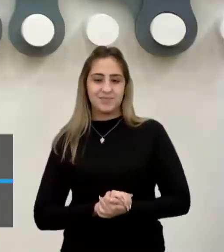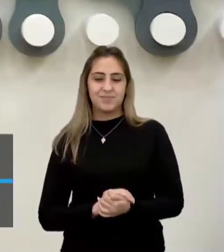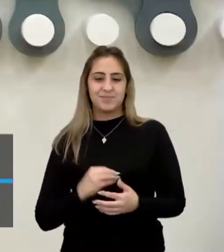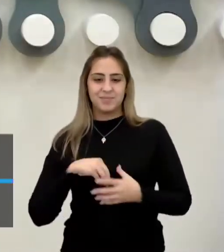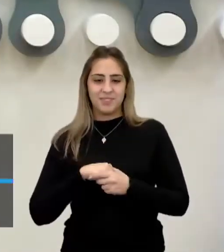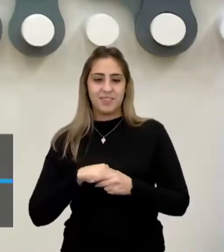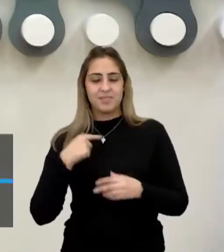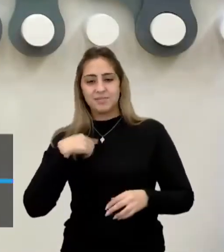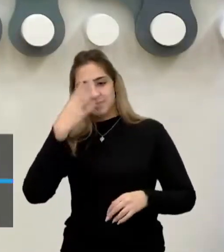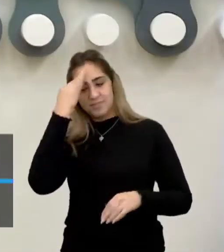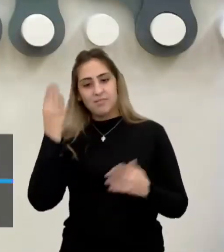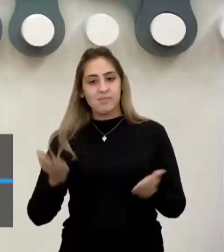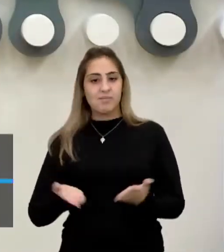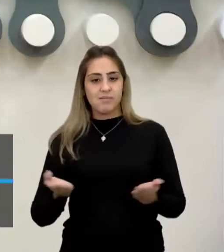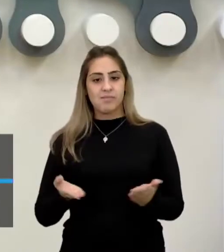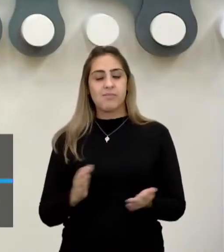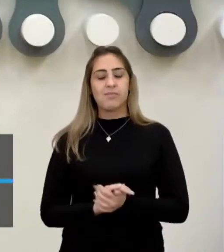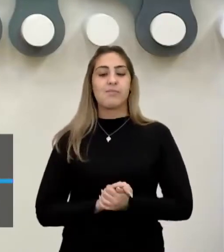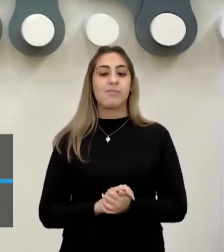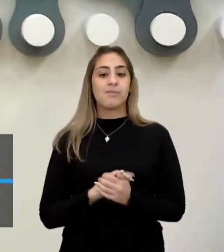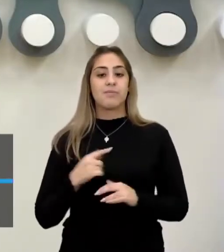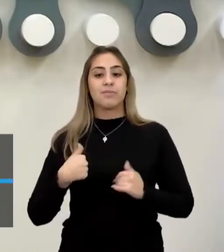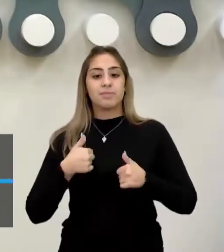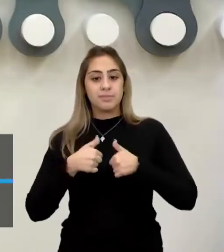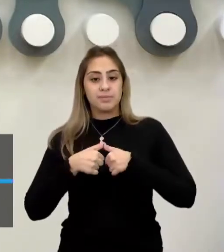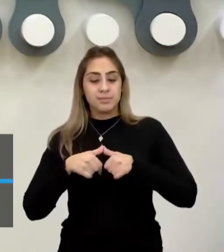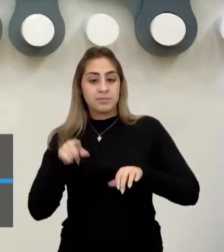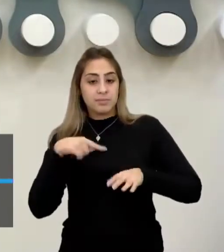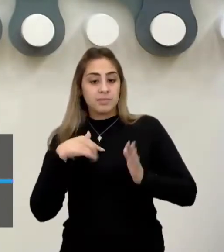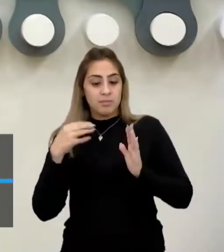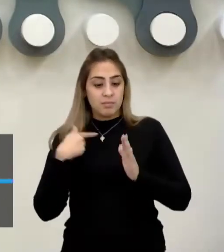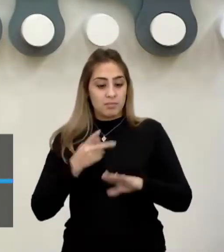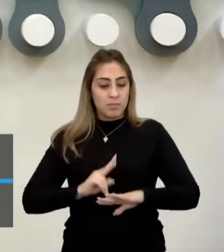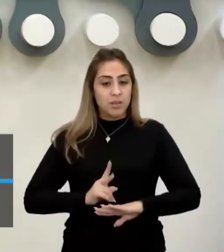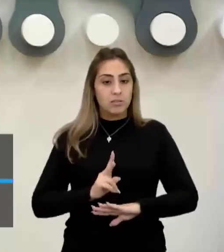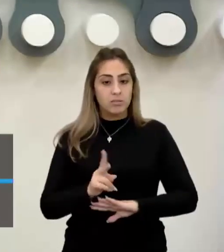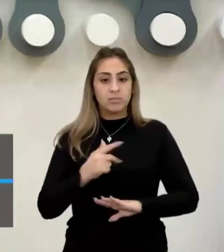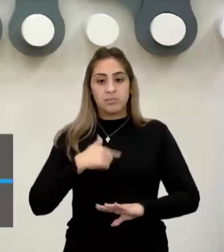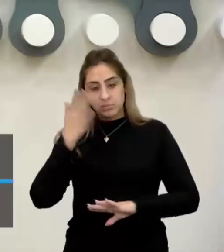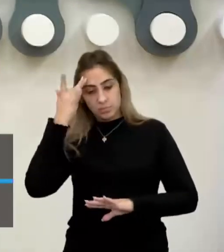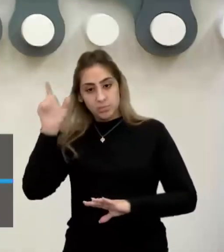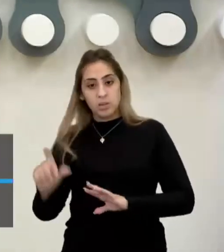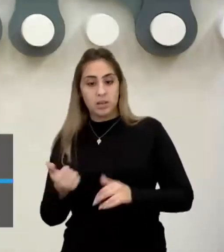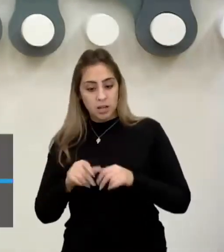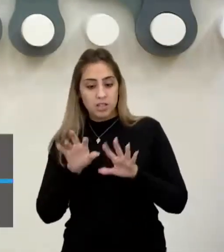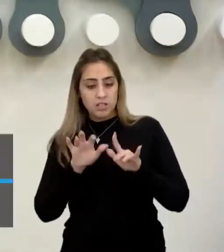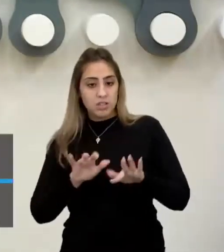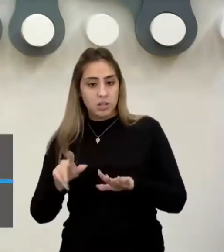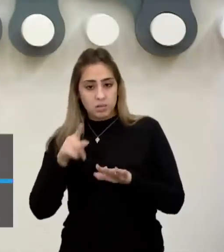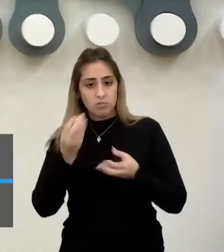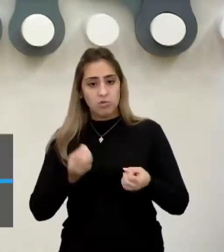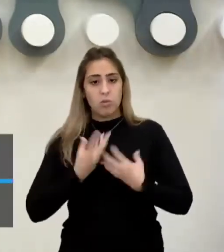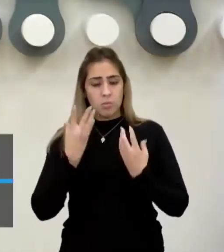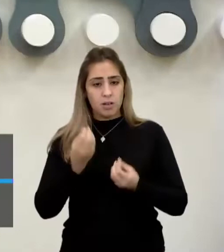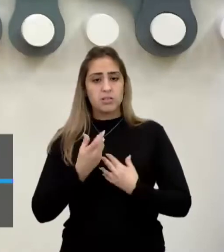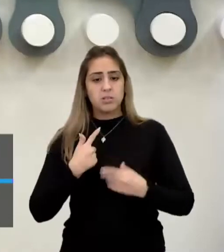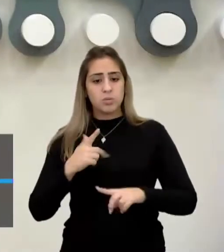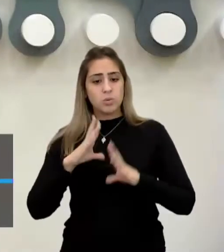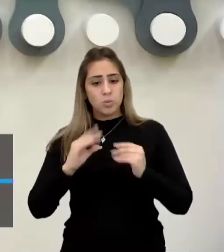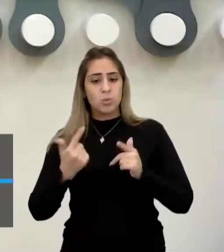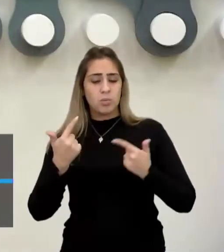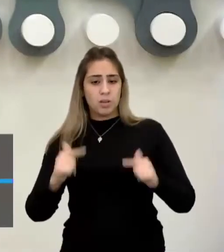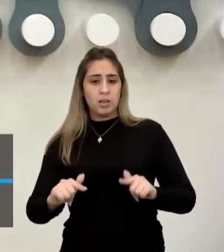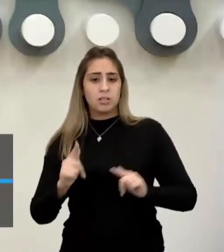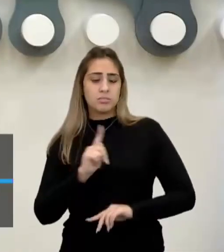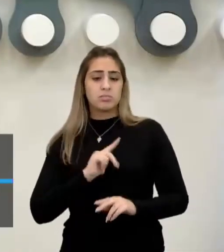plural, que eu esqueci agora, que ele mantém essa profissão de você ser a pessoa que está digitando ali as informações e tudo mais.